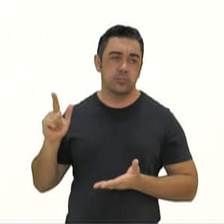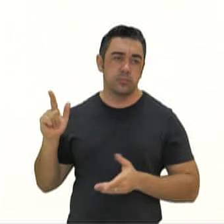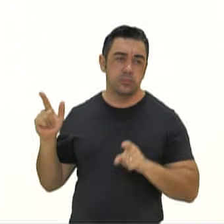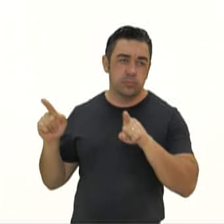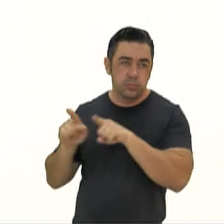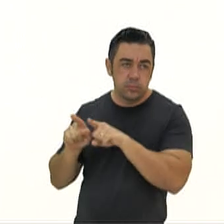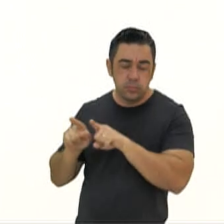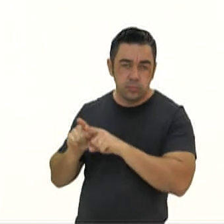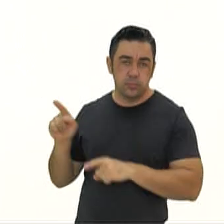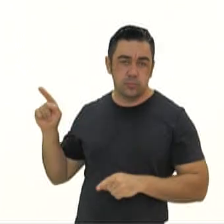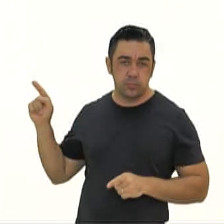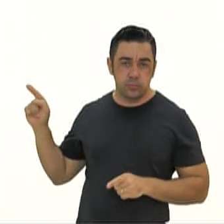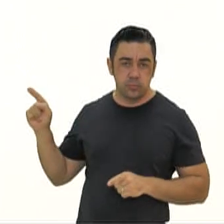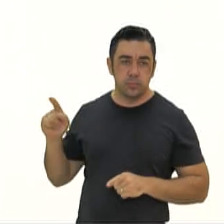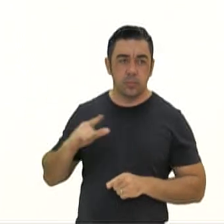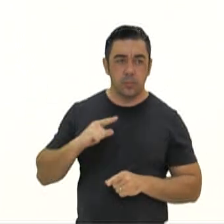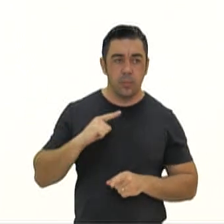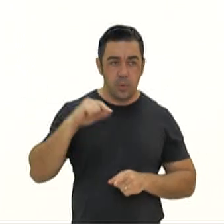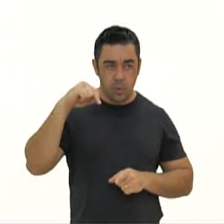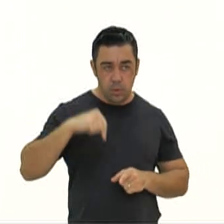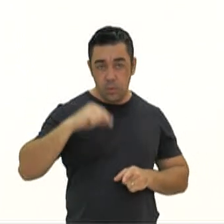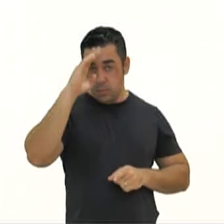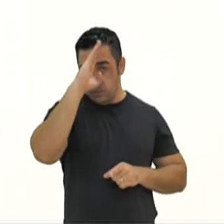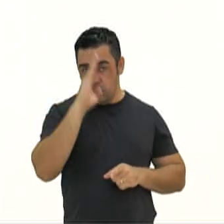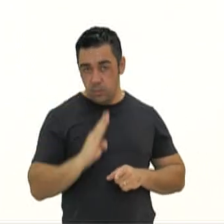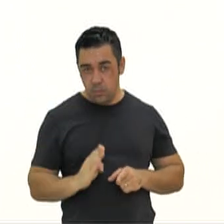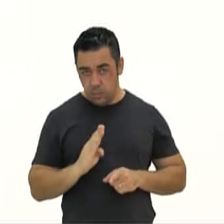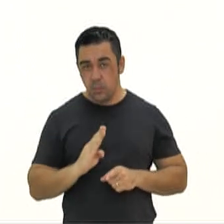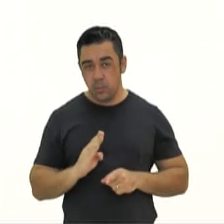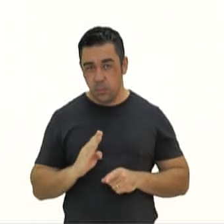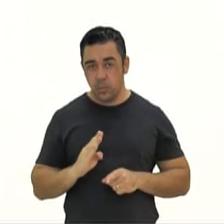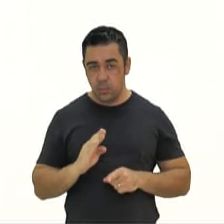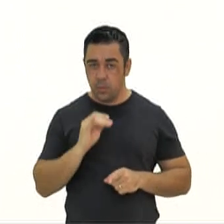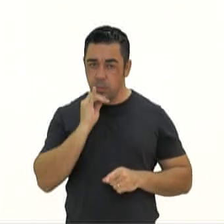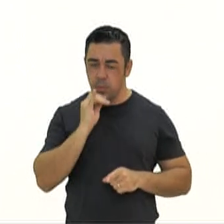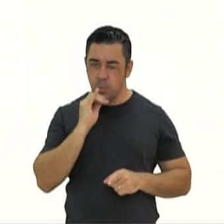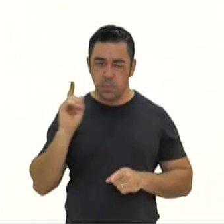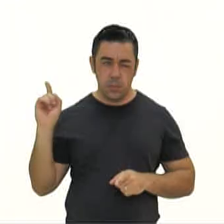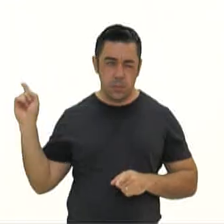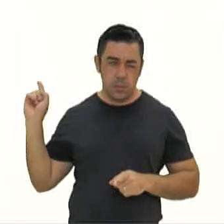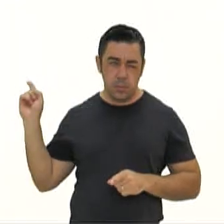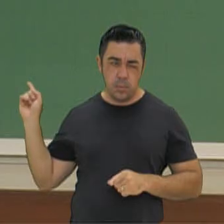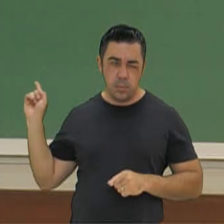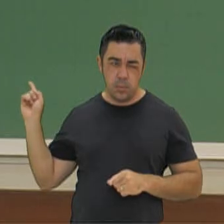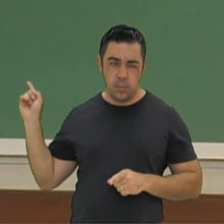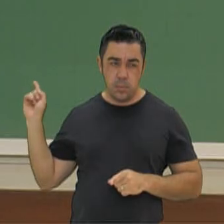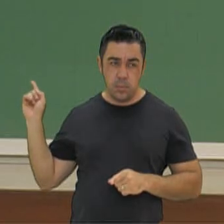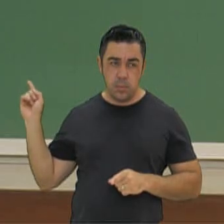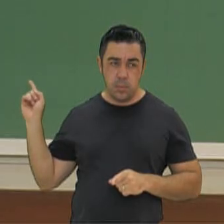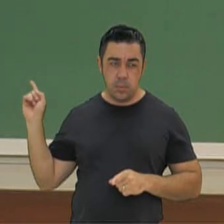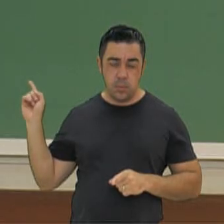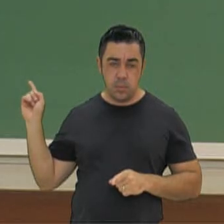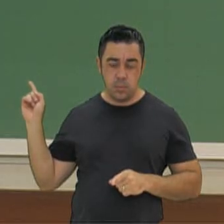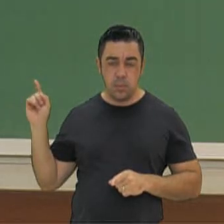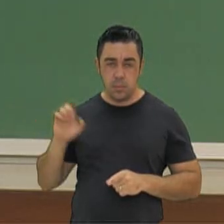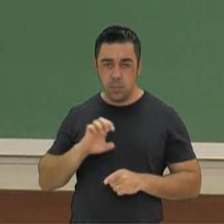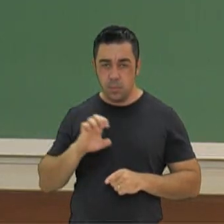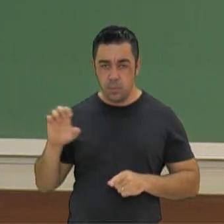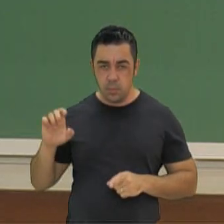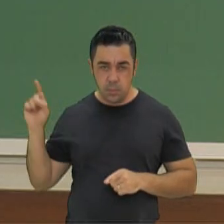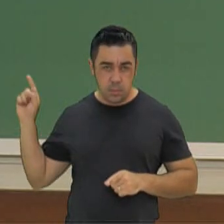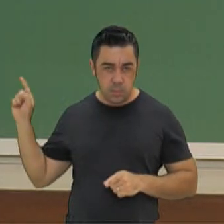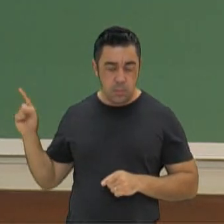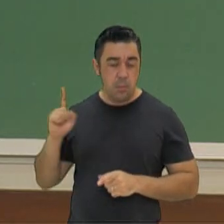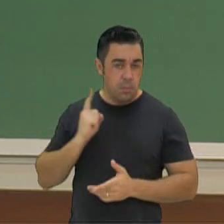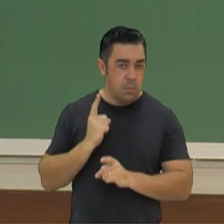Inclusive, tem alguns aqui que foi no Brasil, se eu não me engano, esse aqui no canto esquerdo ele foi